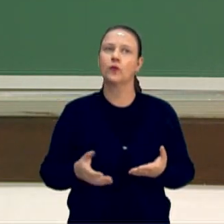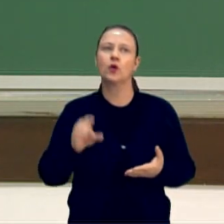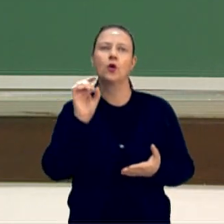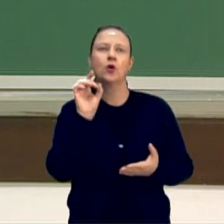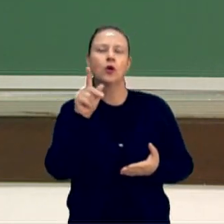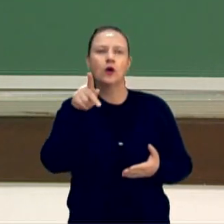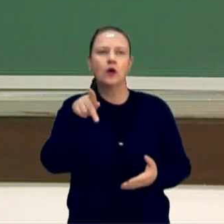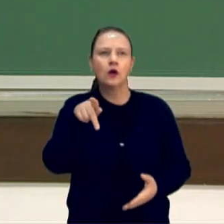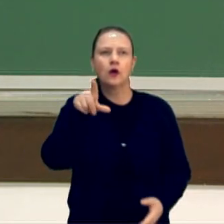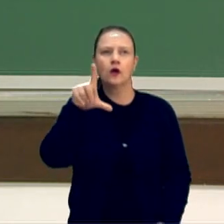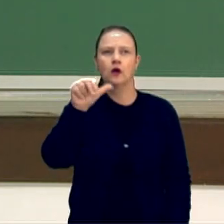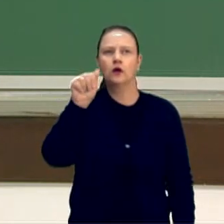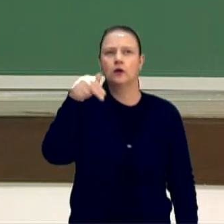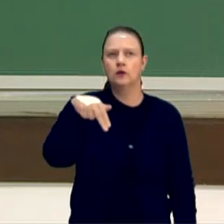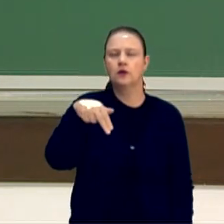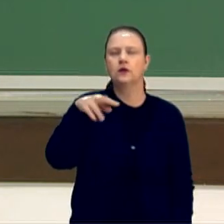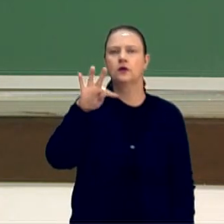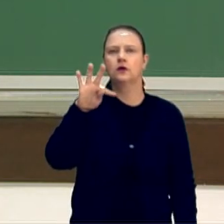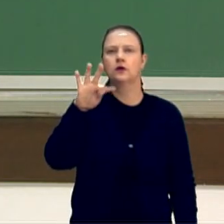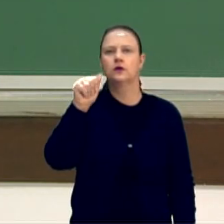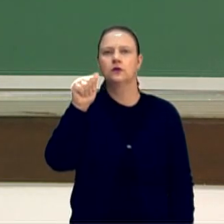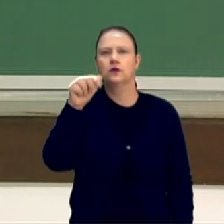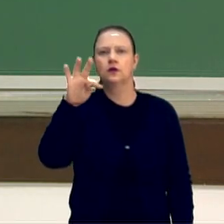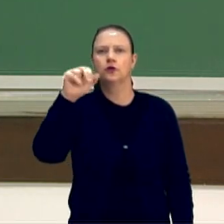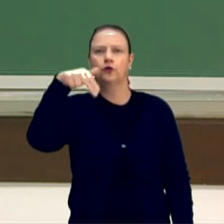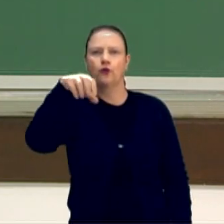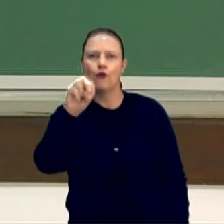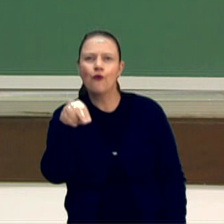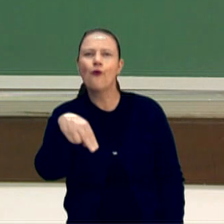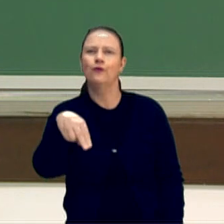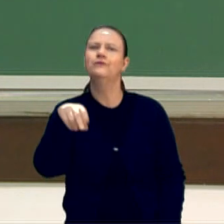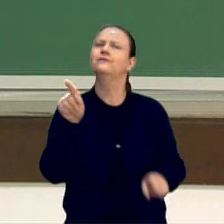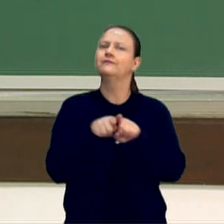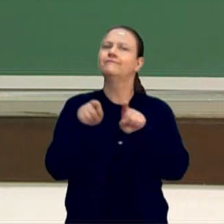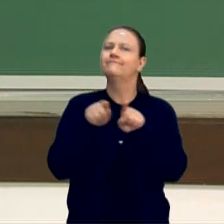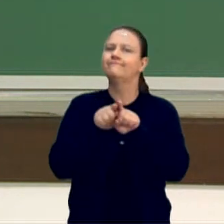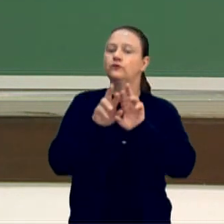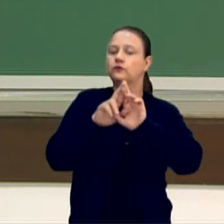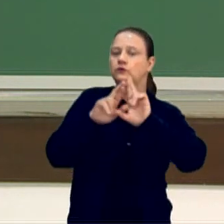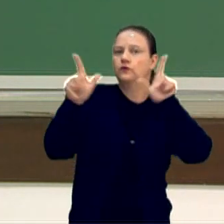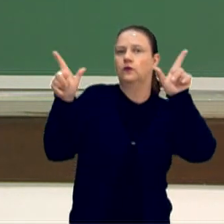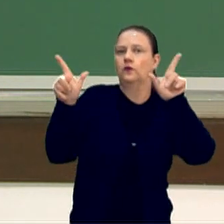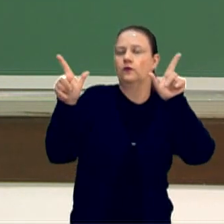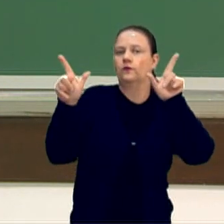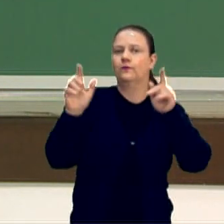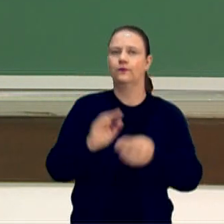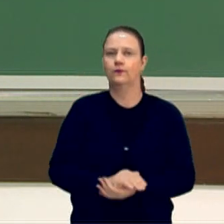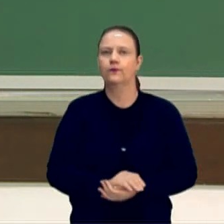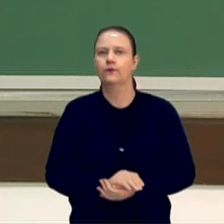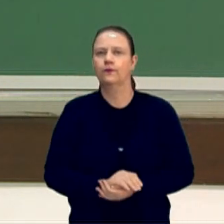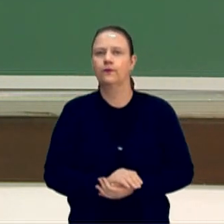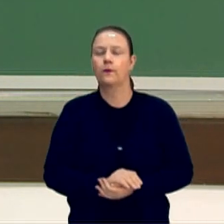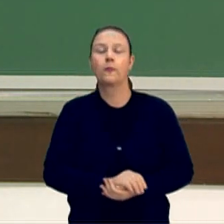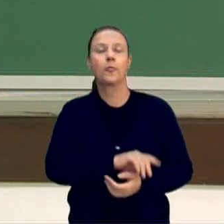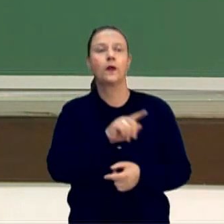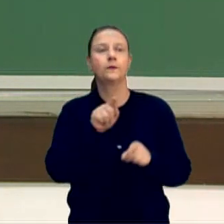palavrinha, plantation, já tem um grande diferencial em relação à América